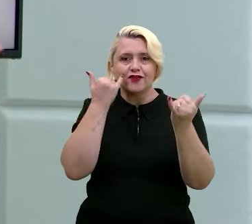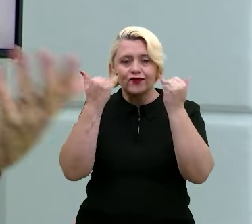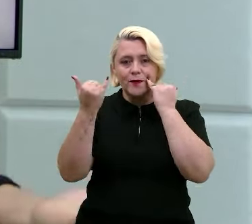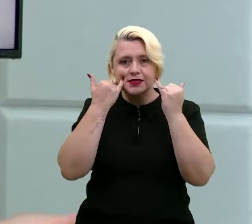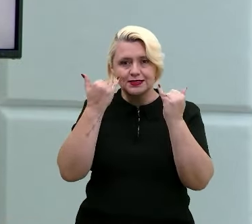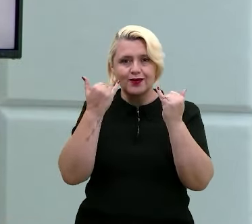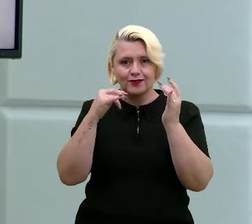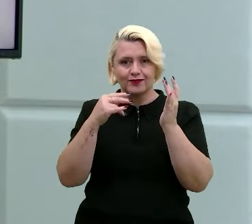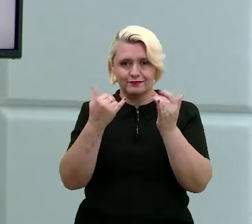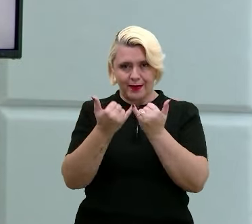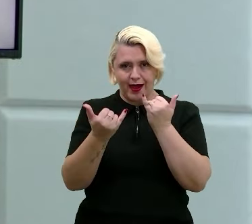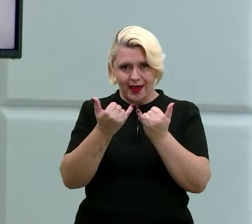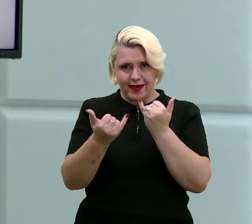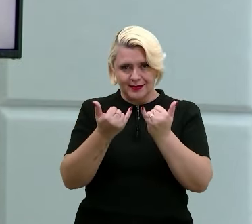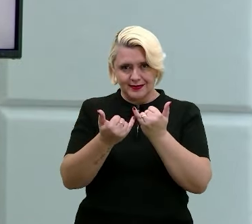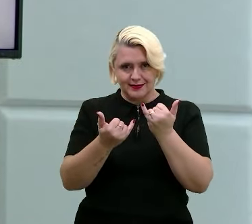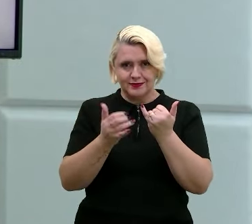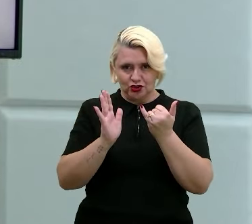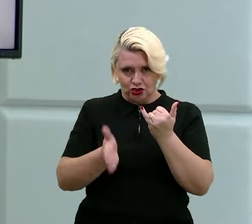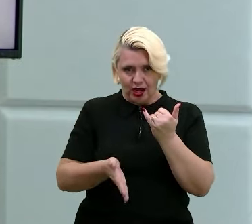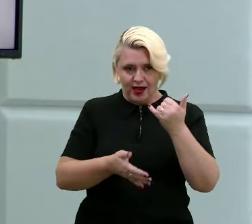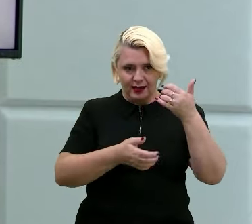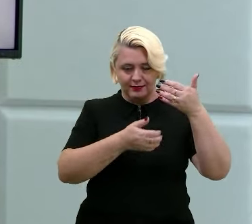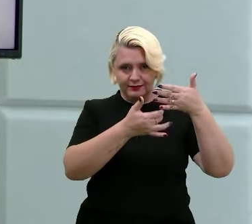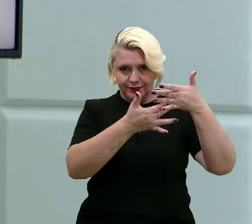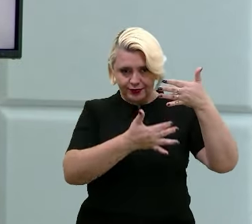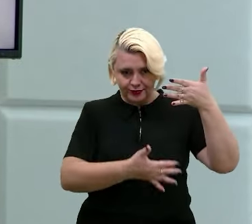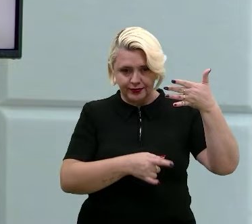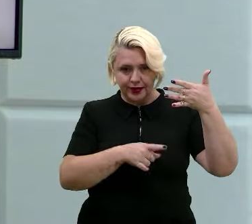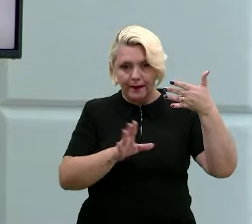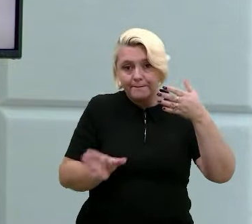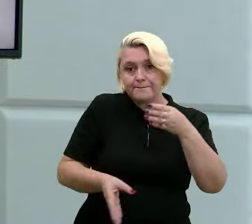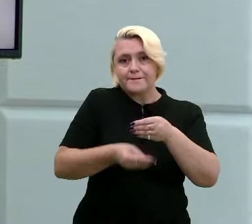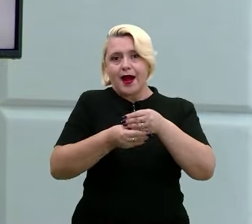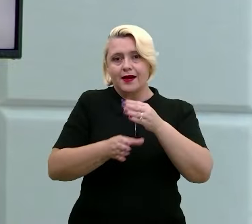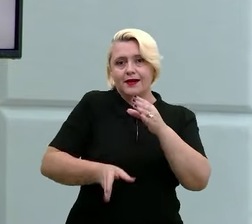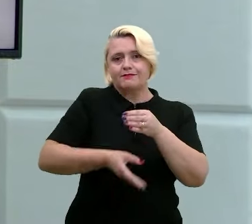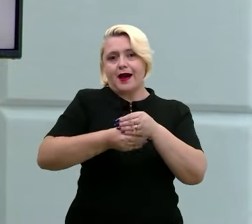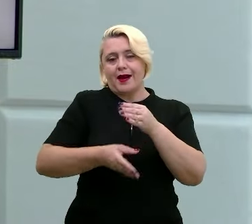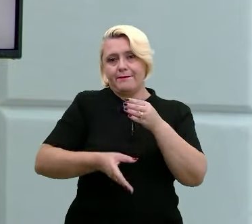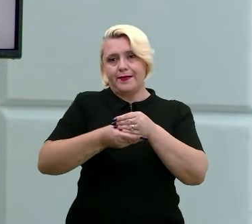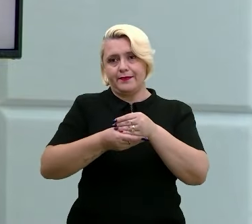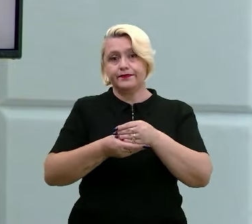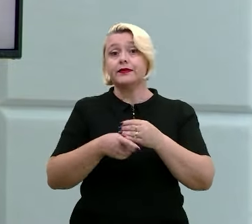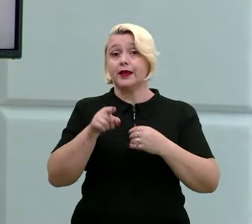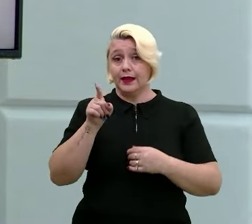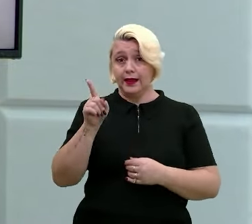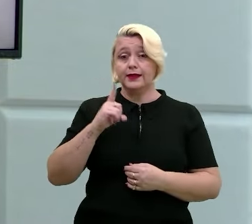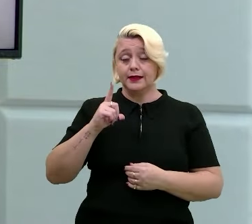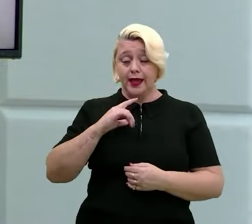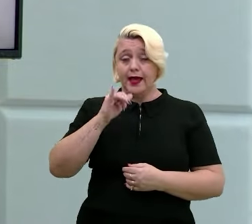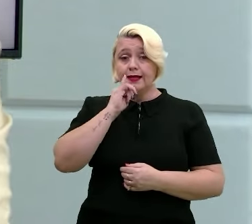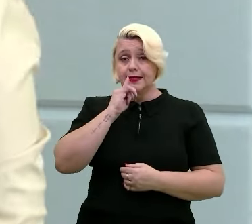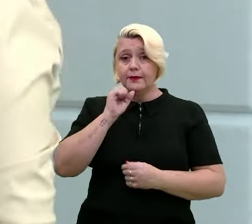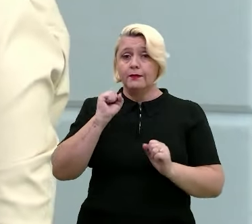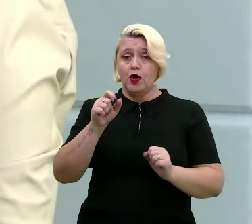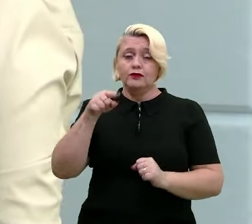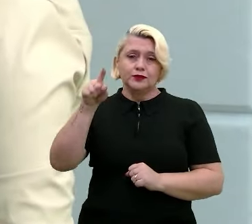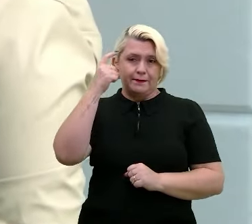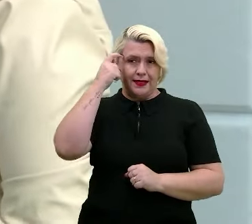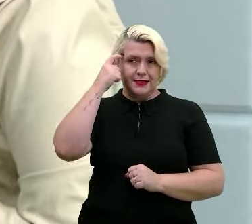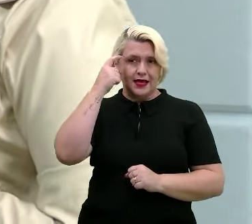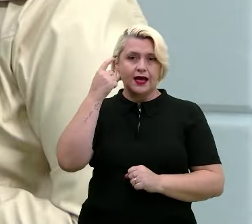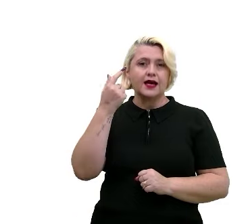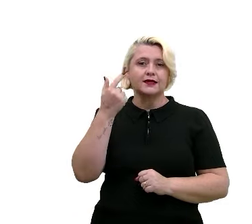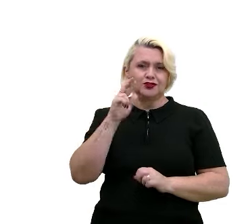semelhantes àquela que eu trouxe anteriormente. Tá certo? Aqui tem alguns que vocês podem achar diferentes, como